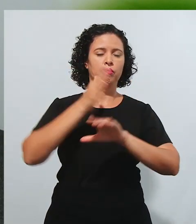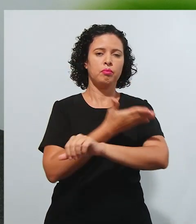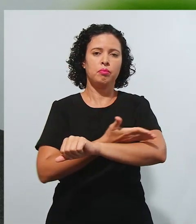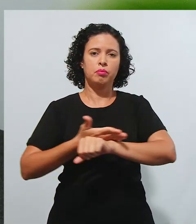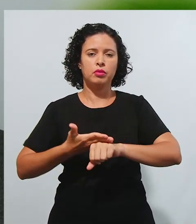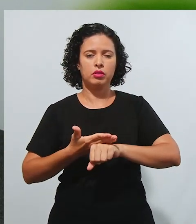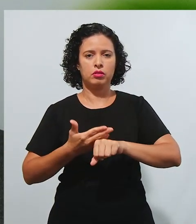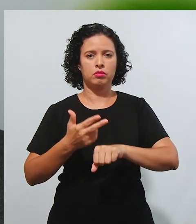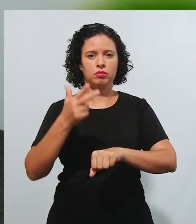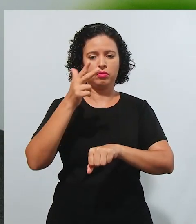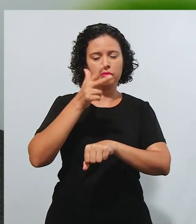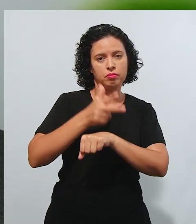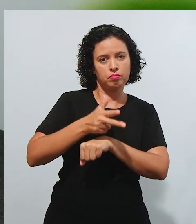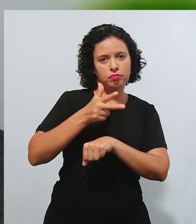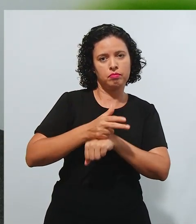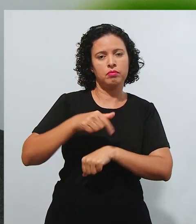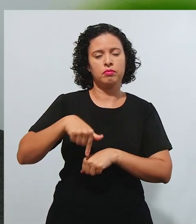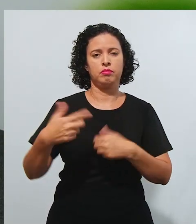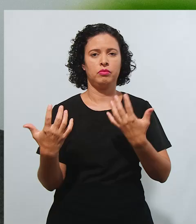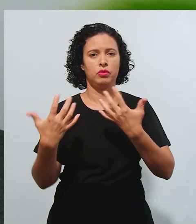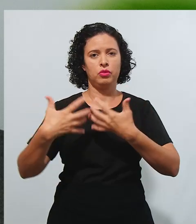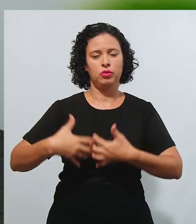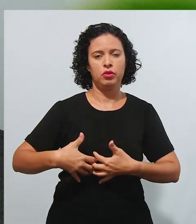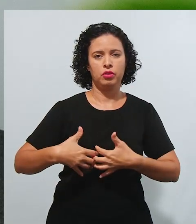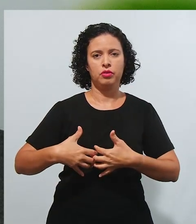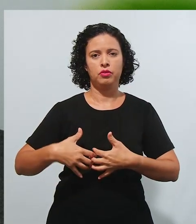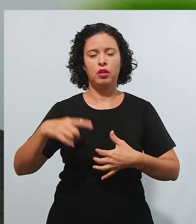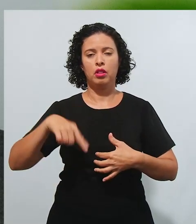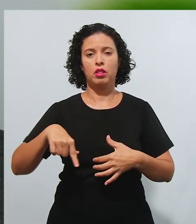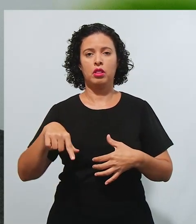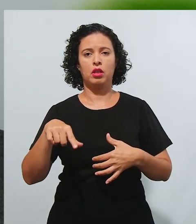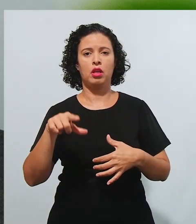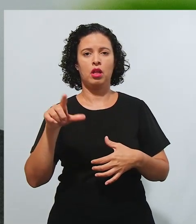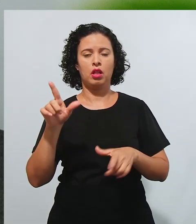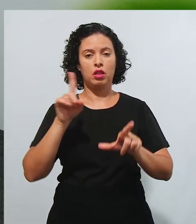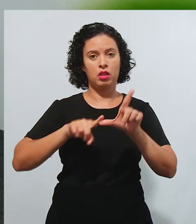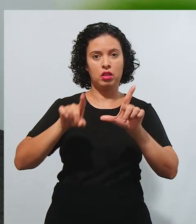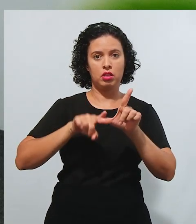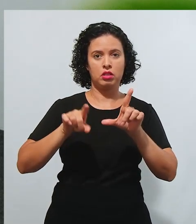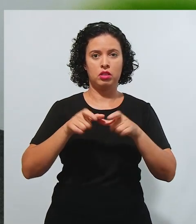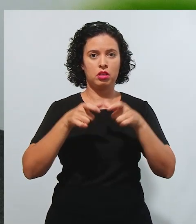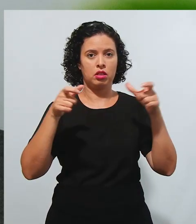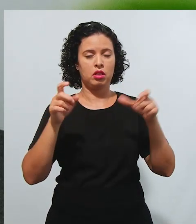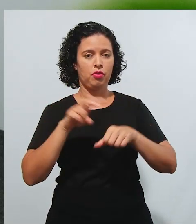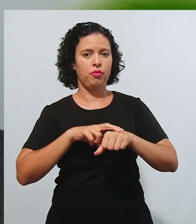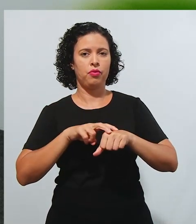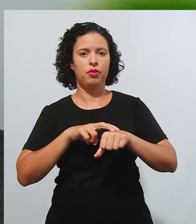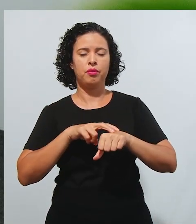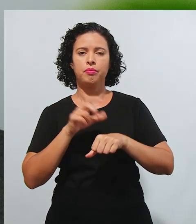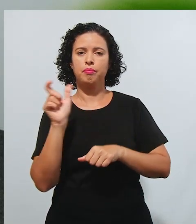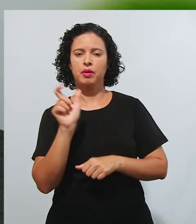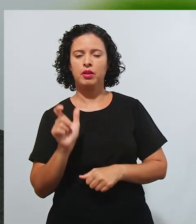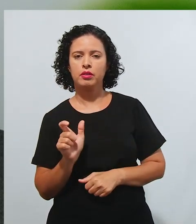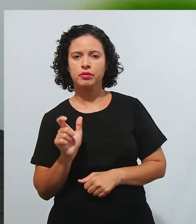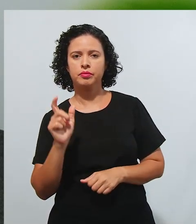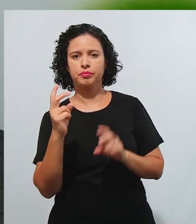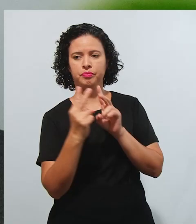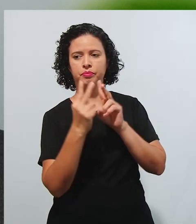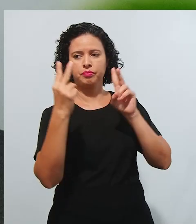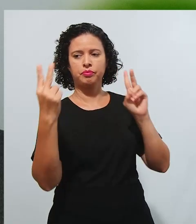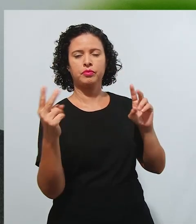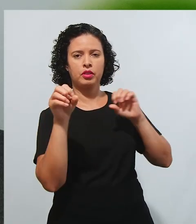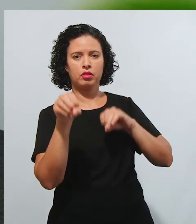Esse é o estúdio de gravação do IFRO. Nessa tela está escrito em letras grandes e verdes as palavras